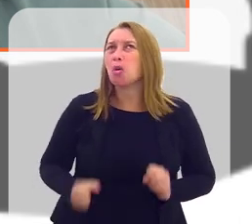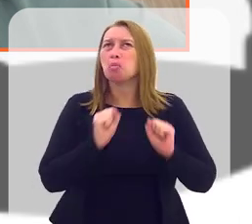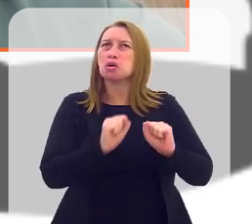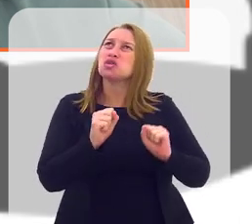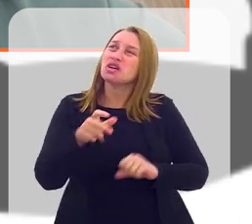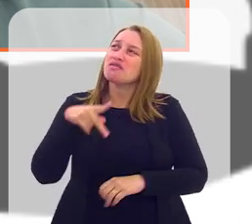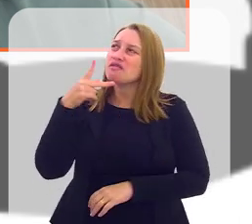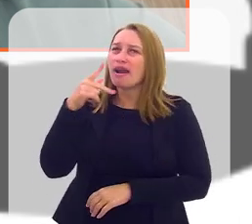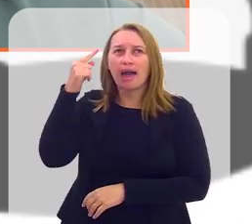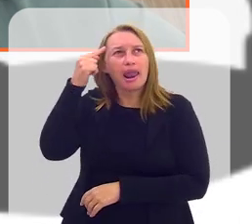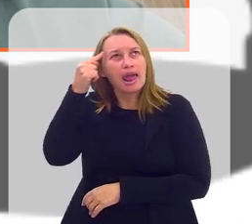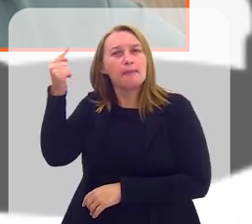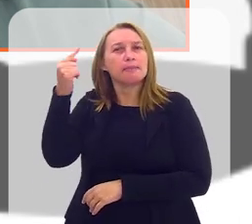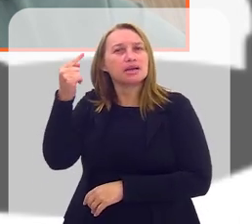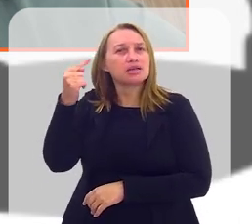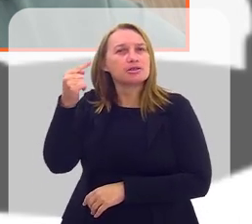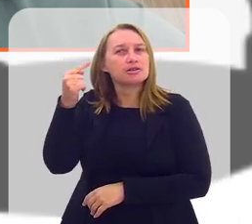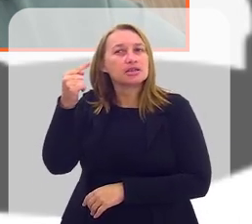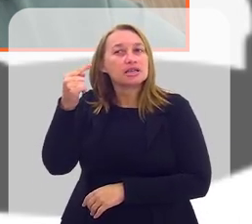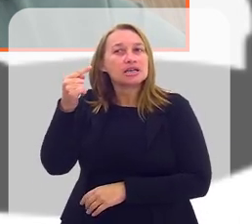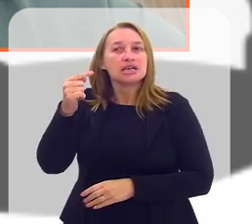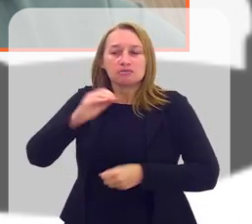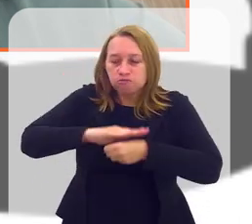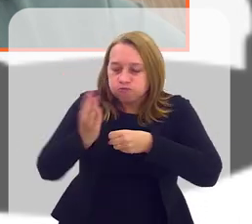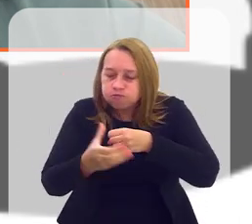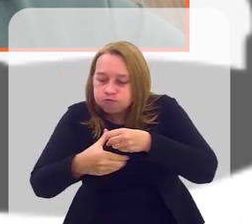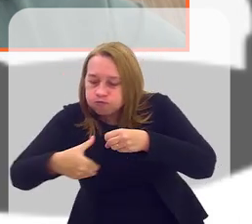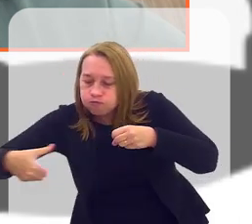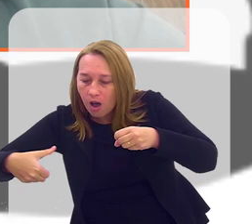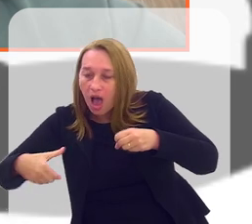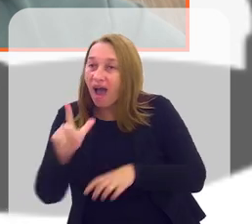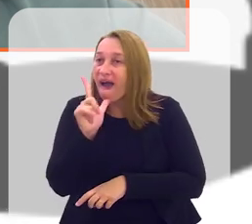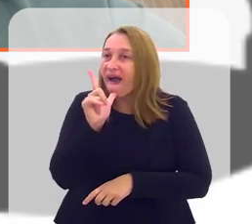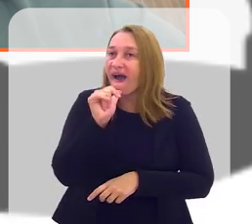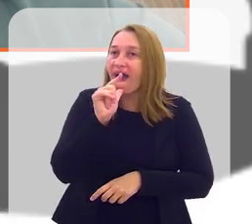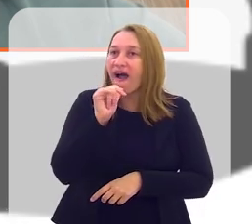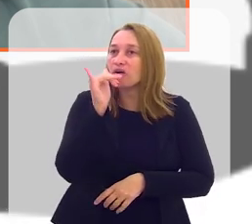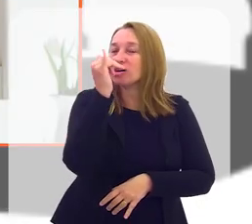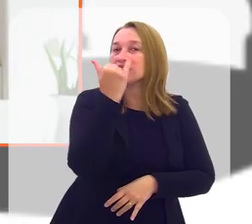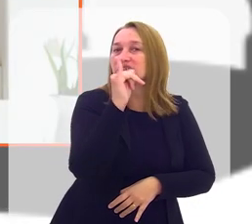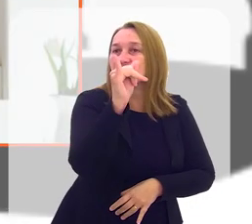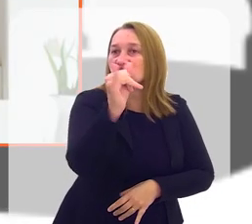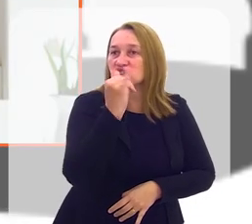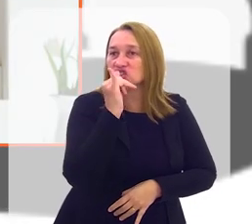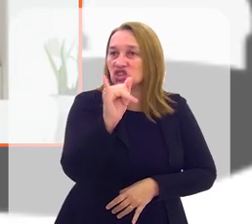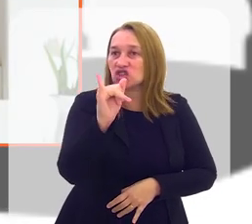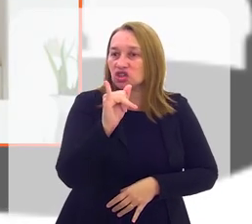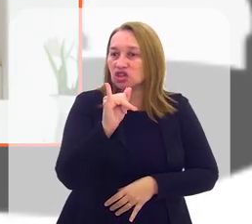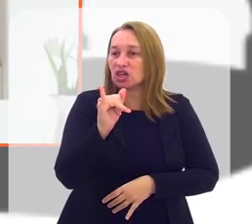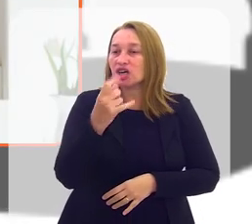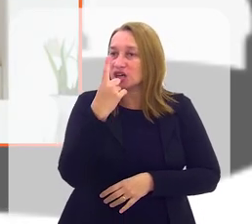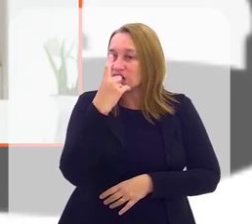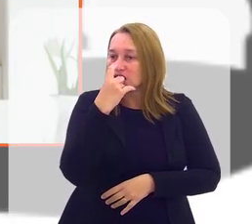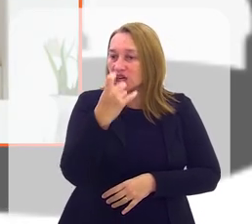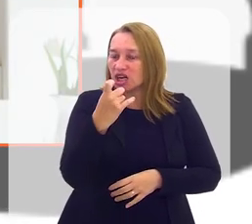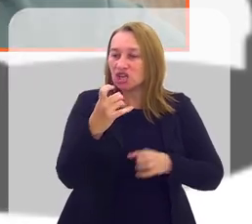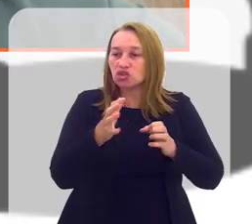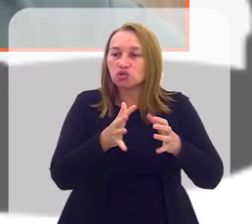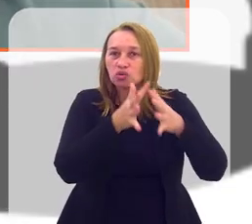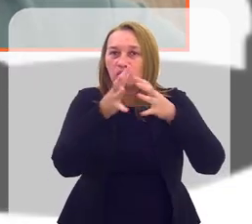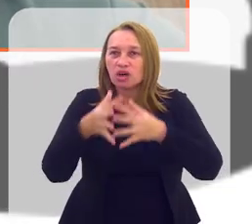poderia mencionar, me ocorre aqui, saneamento básico, água, energia elétrica, esgoto, coleta de lixo, é